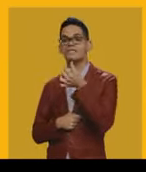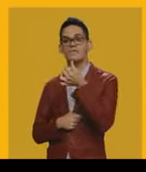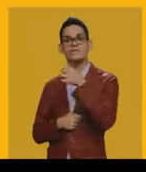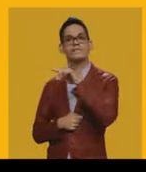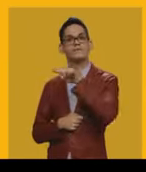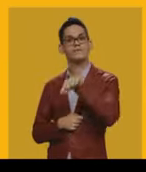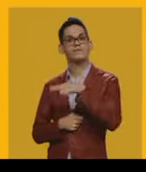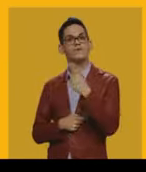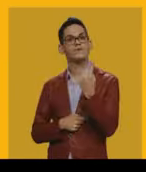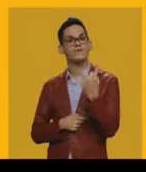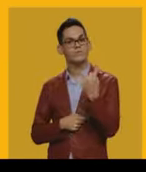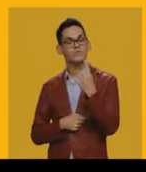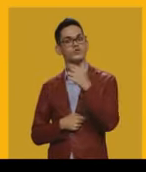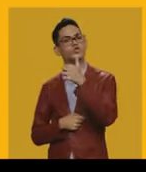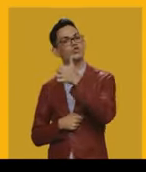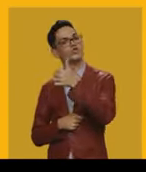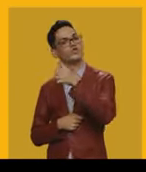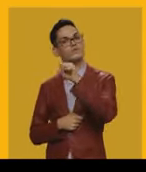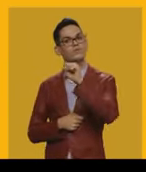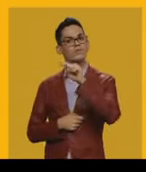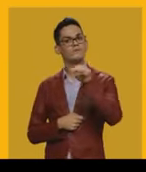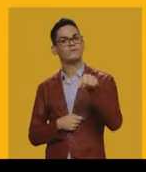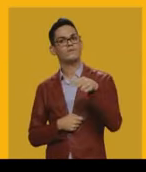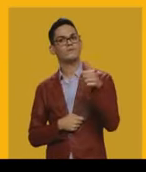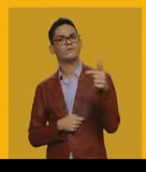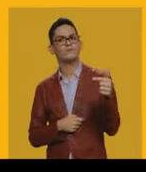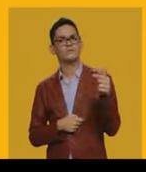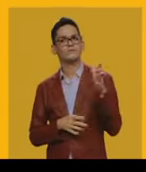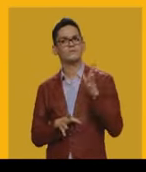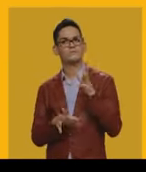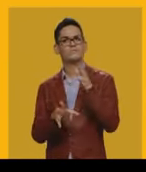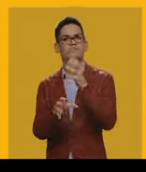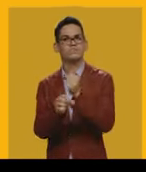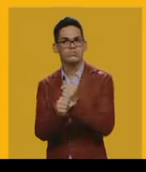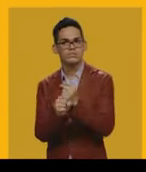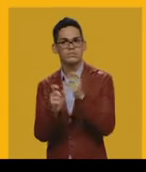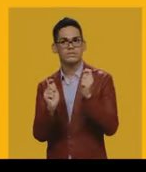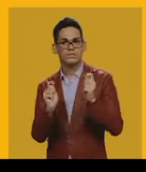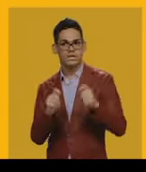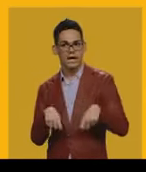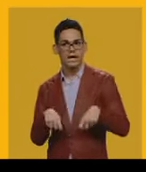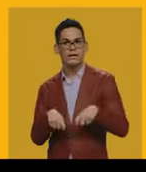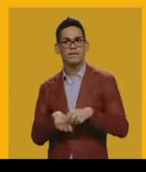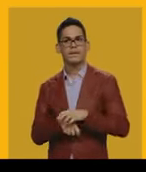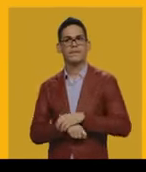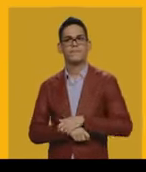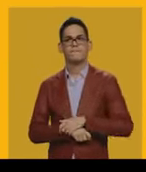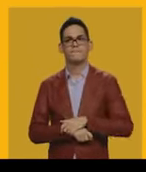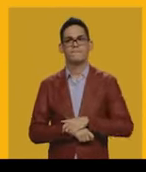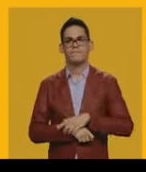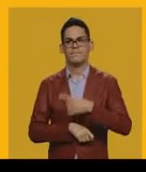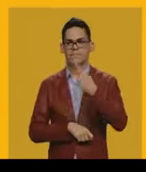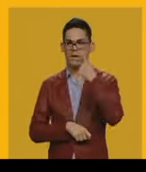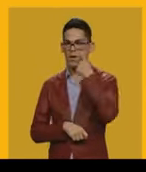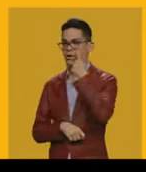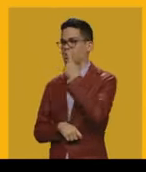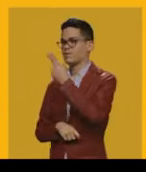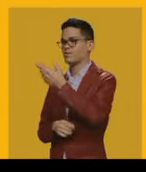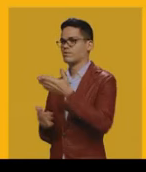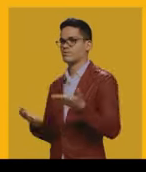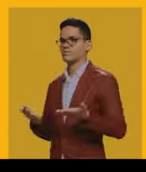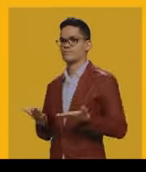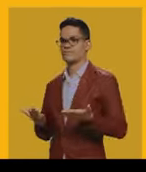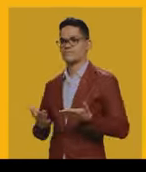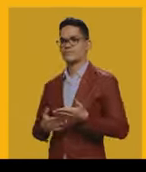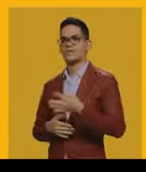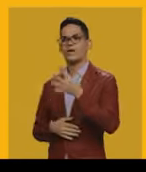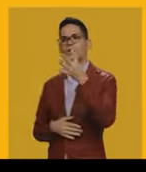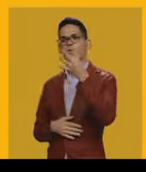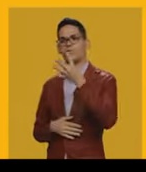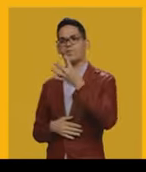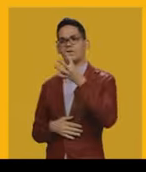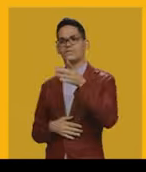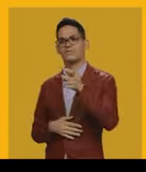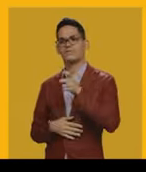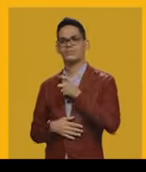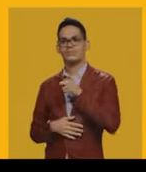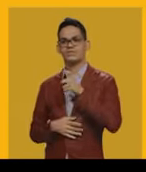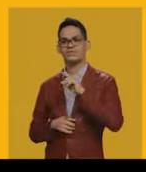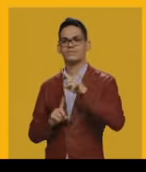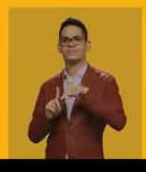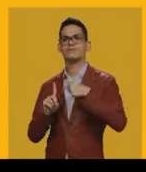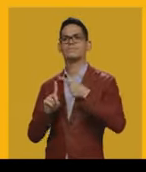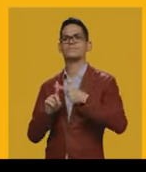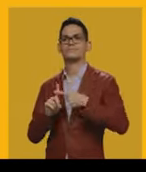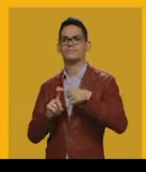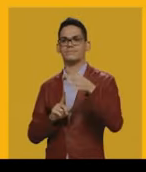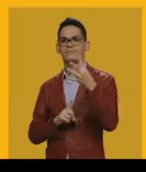18,2 a gente já pode somar, juntar, virar um único valor. Então nós temos aí 4x